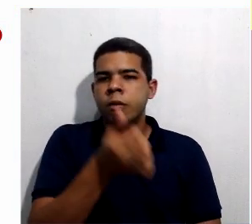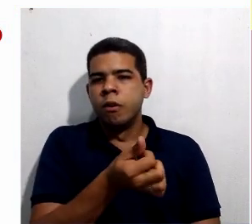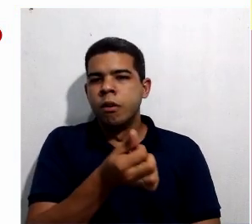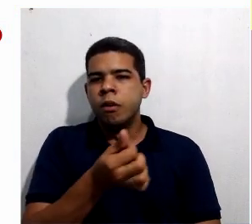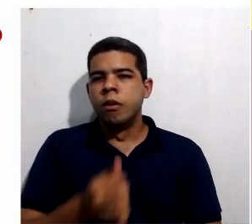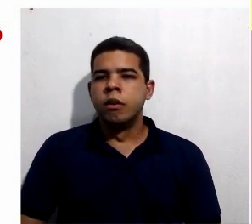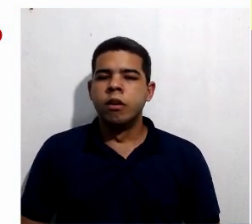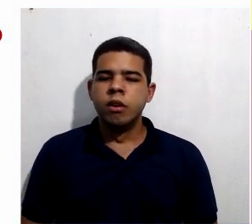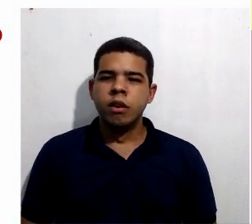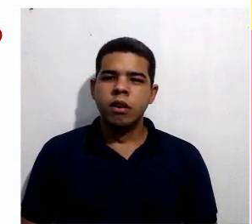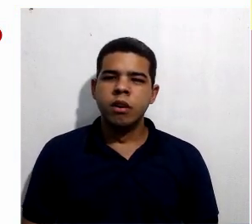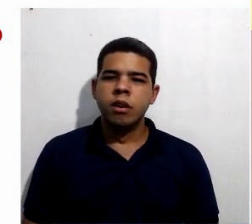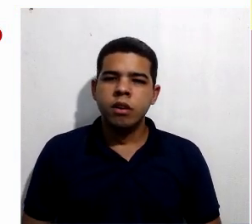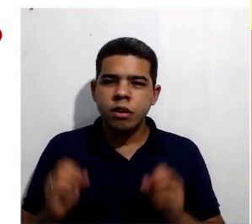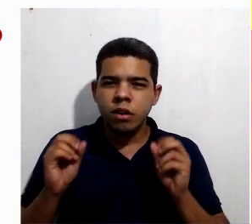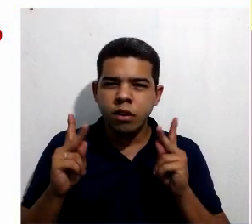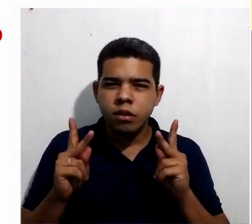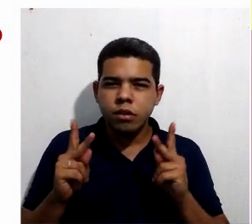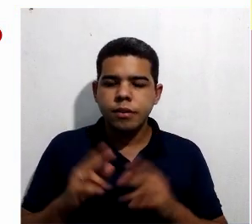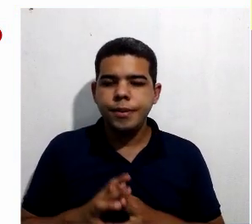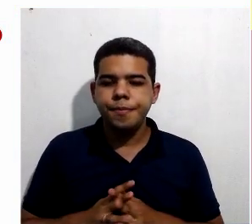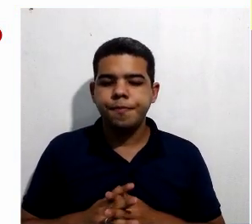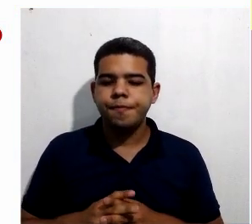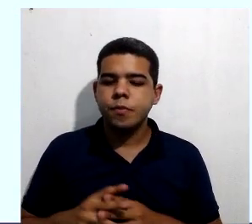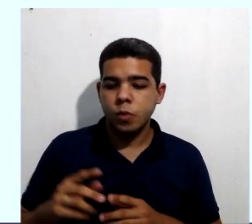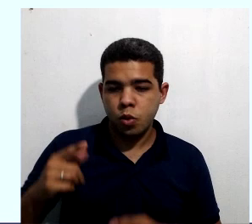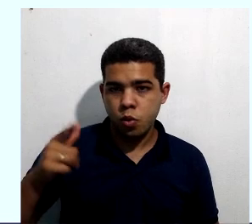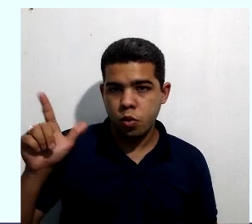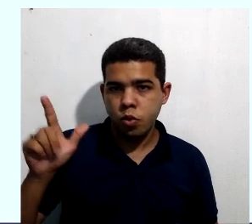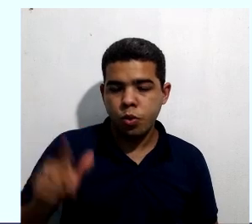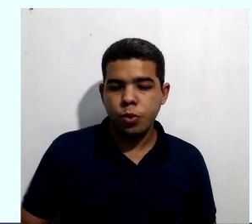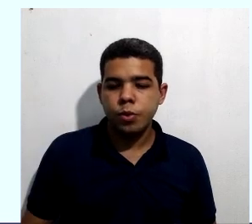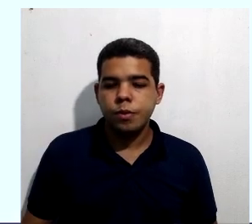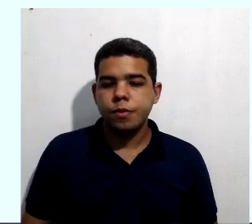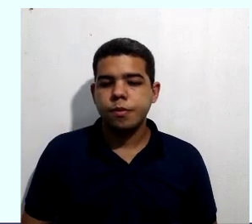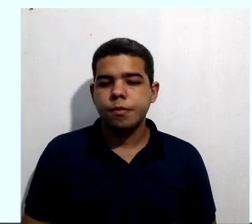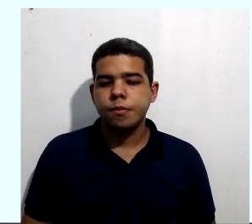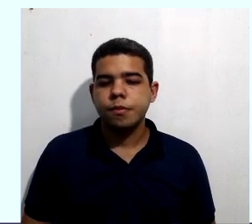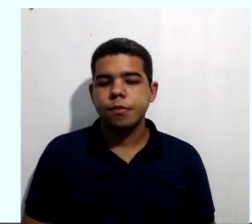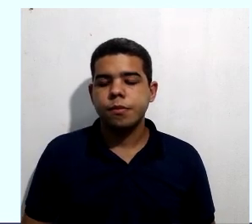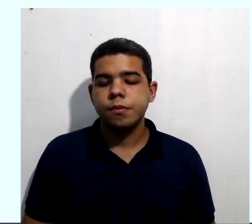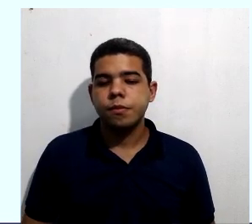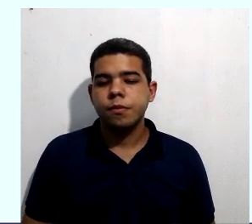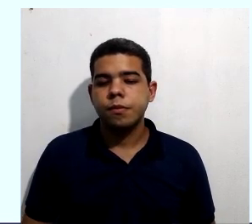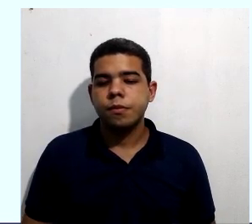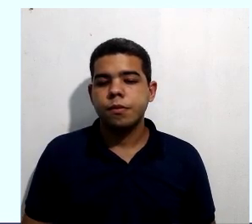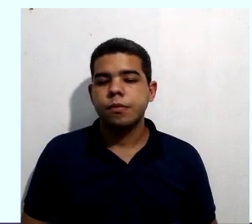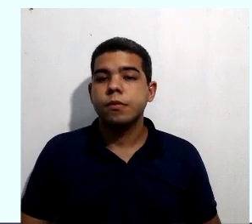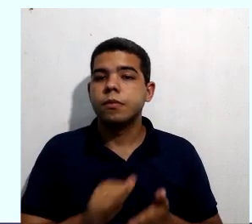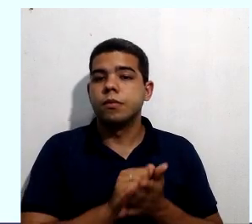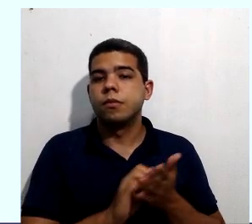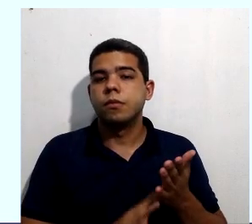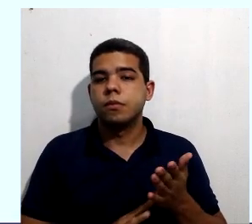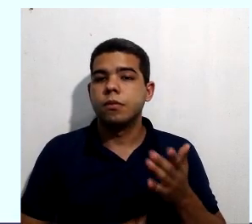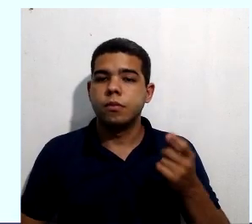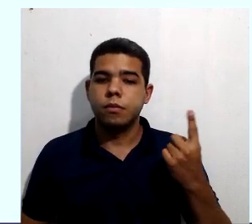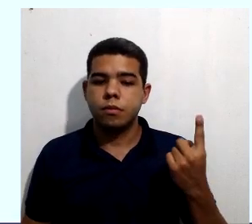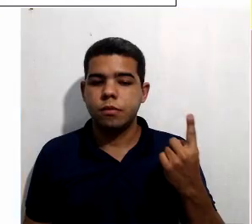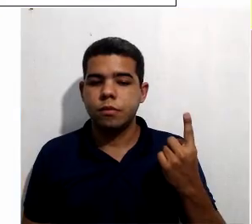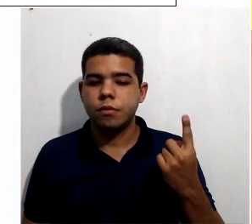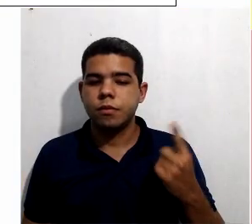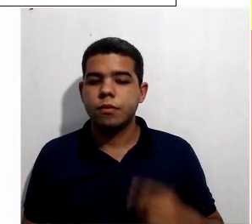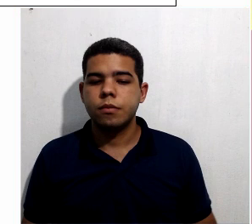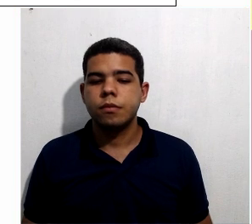termo vai ser 256. Ok? Vamos lá para o próximo. Aqui no exercício